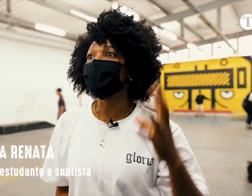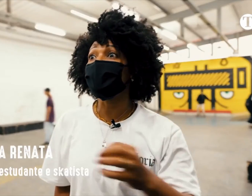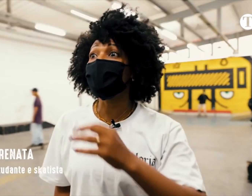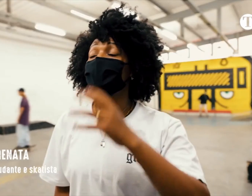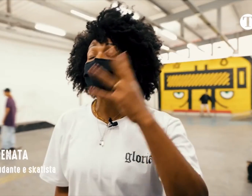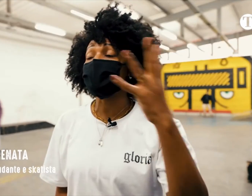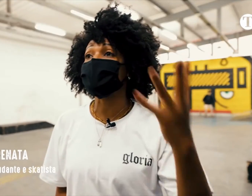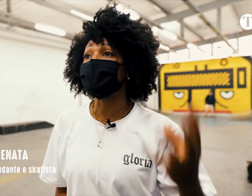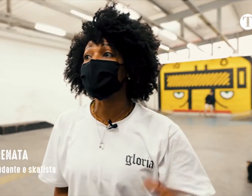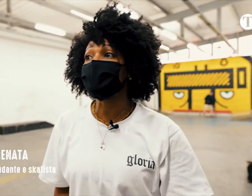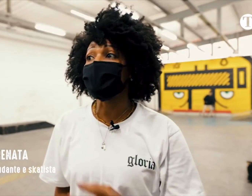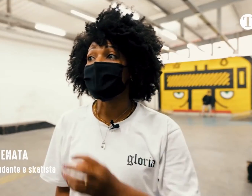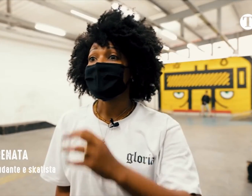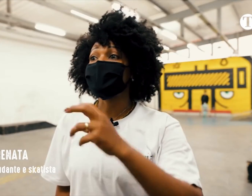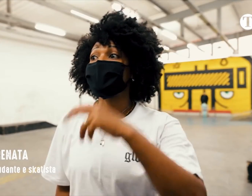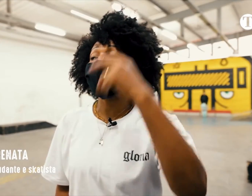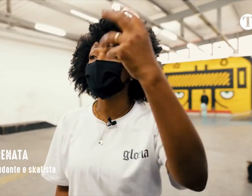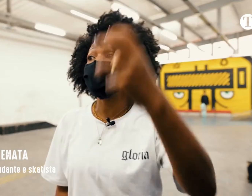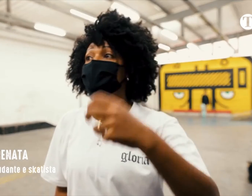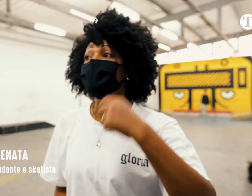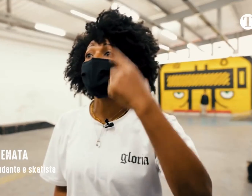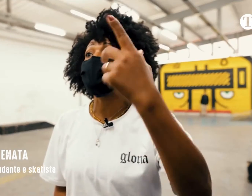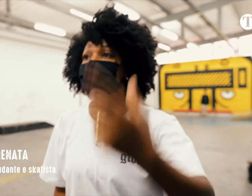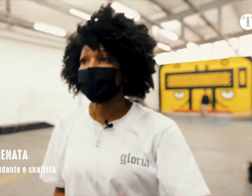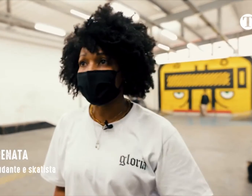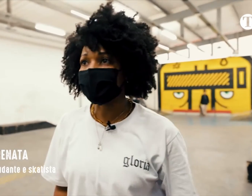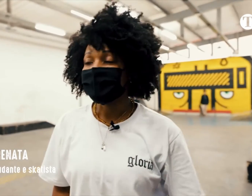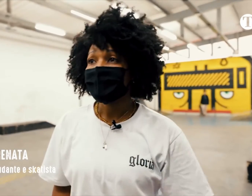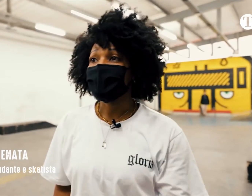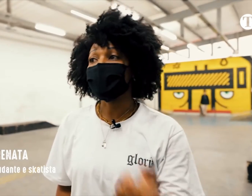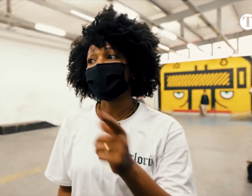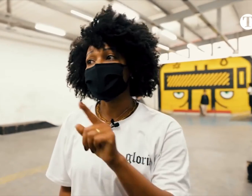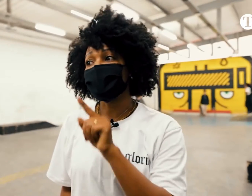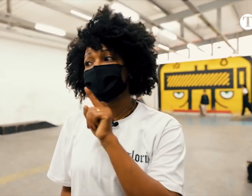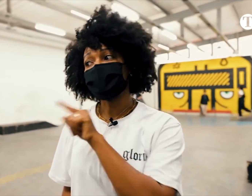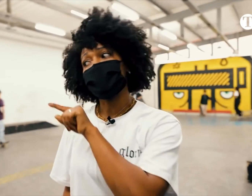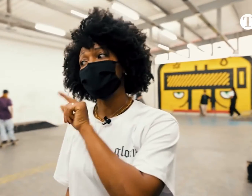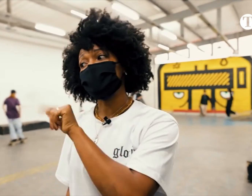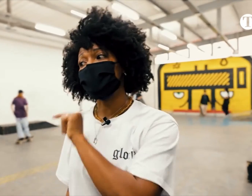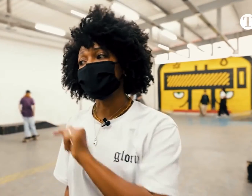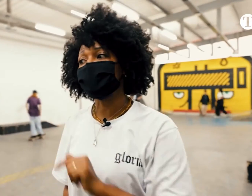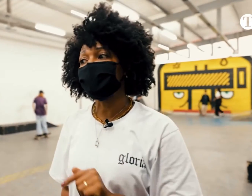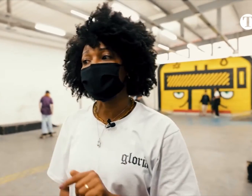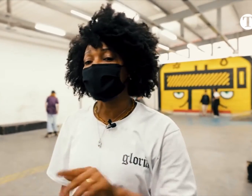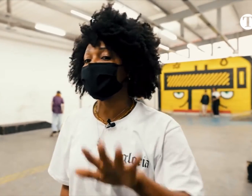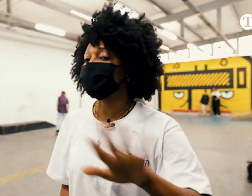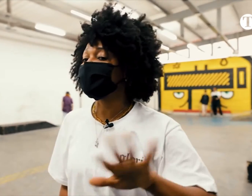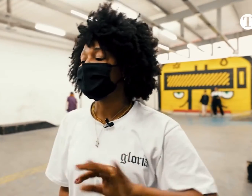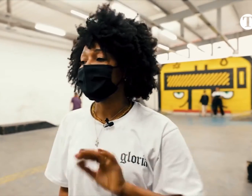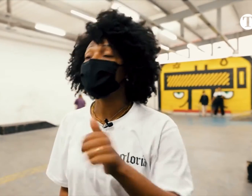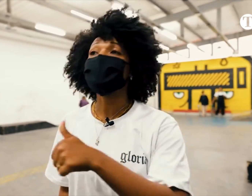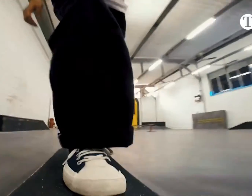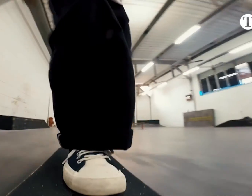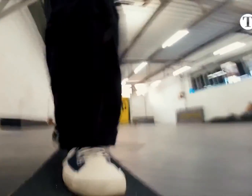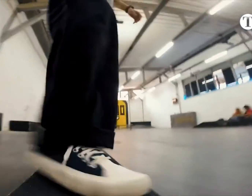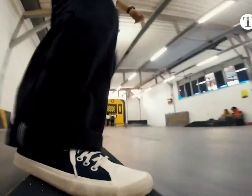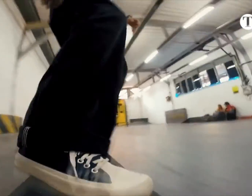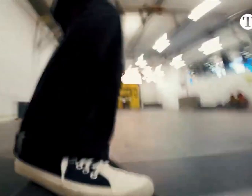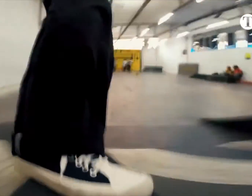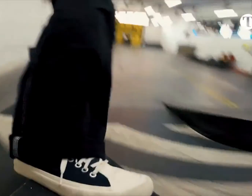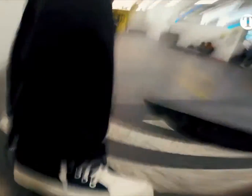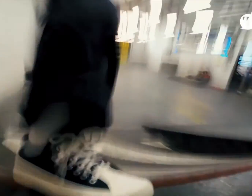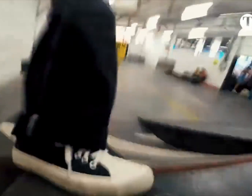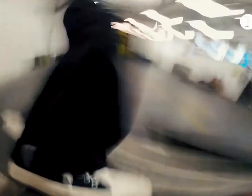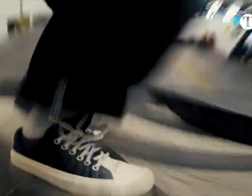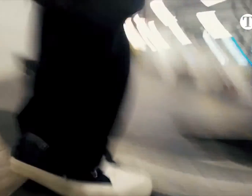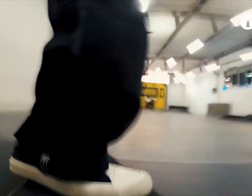boom, né? Um boom, uma explosão de quebra, de preconceito. Porque às vezes a pessoa que estava ali falando que o skate não é legal,